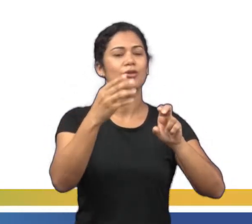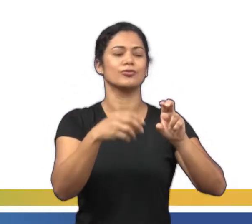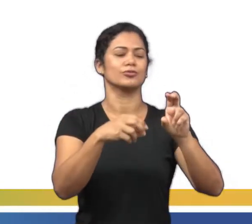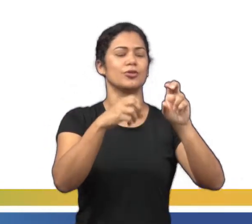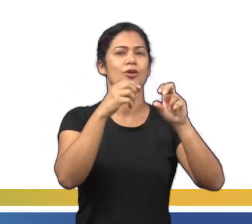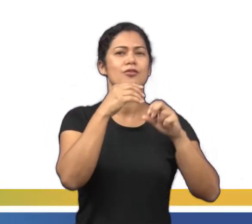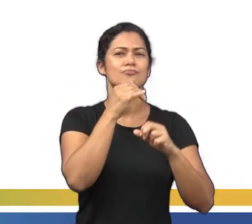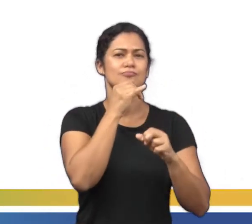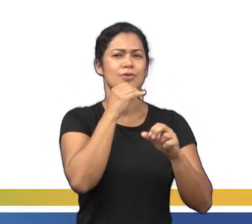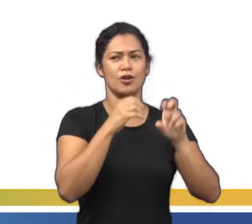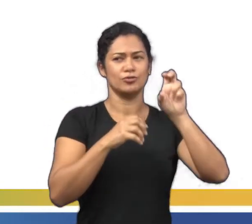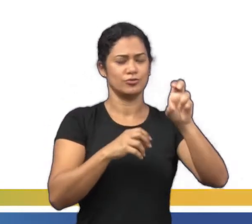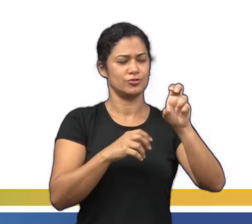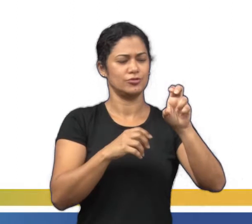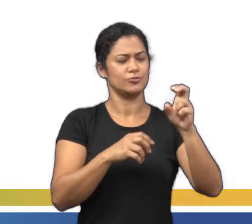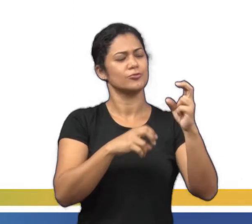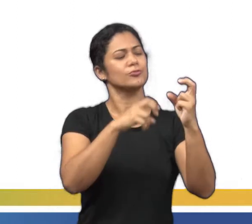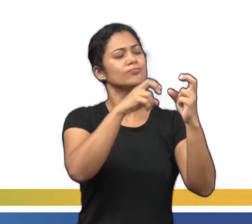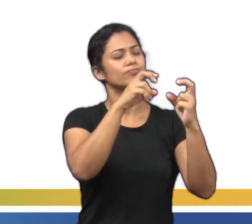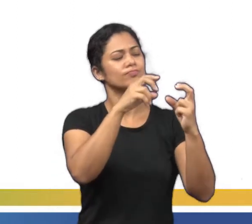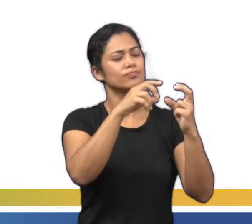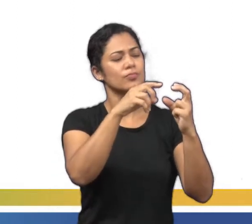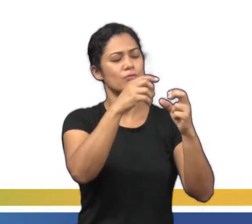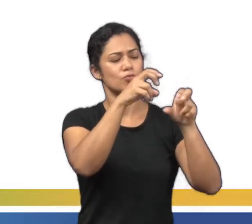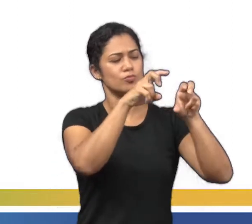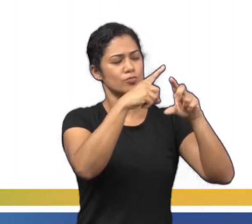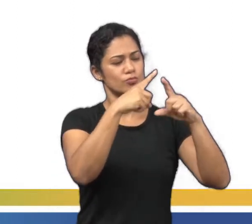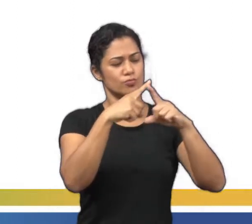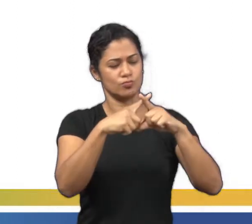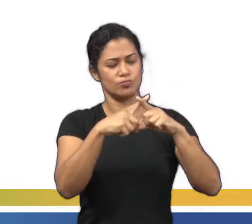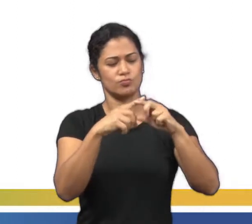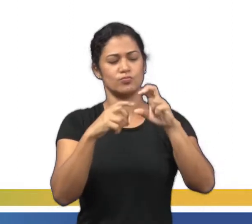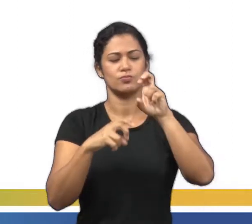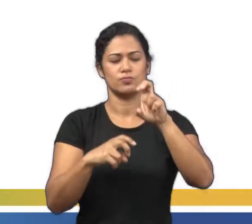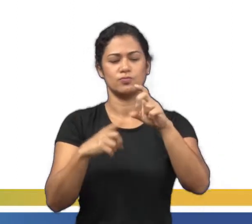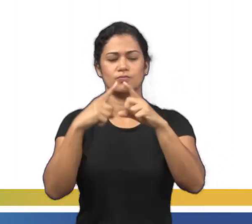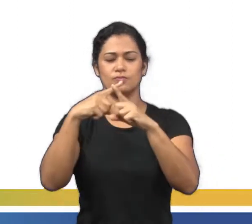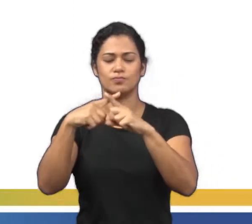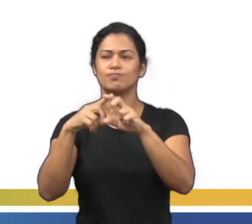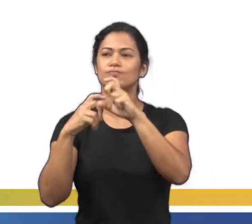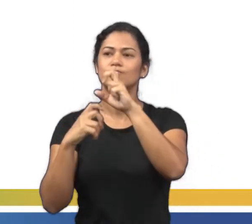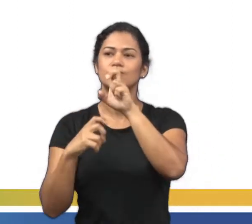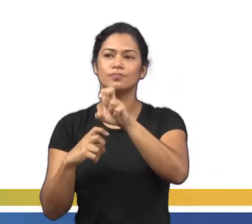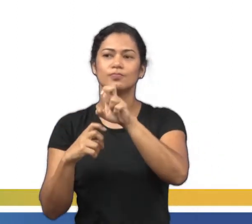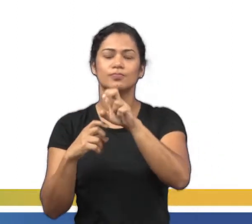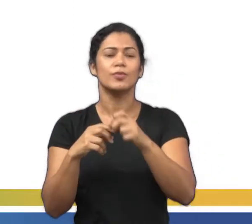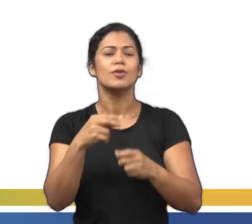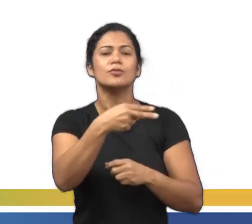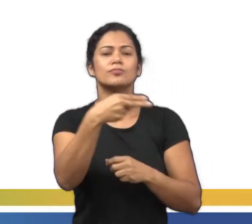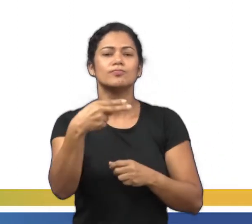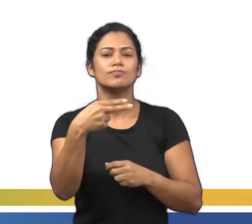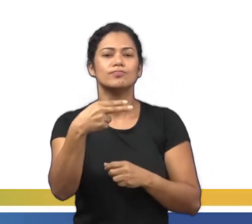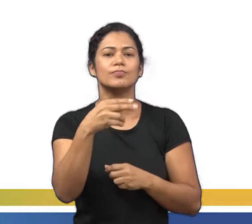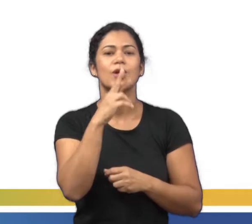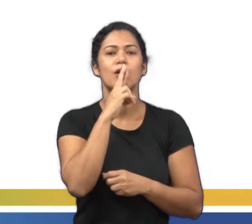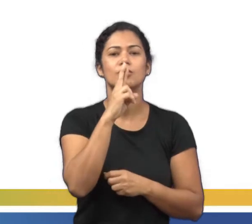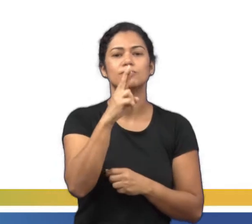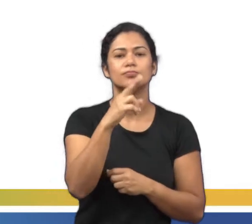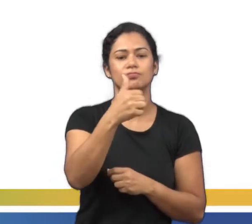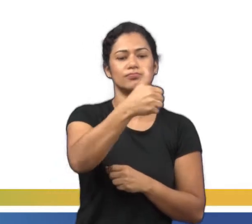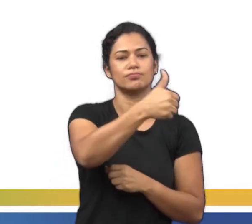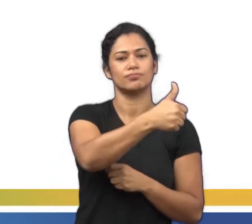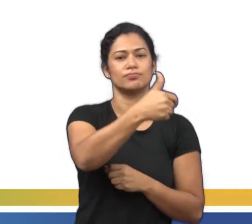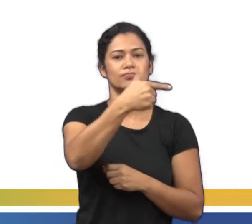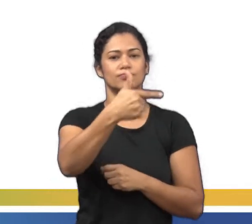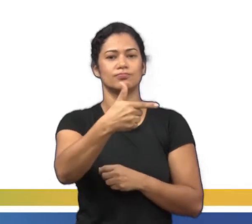cubo. O 5 é a minha base. O 3 é o meu expoente. E aí, eu estou